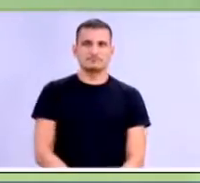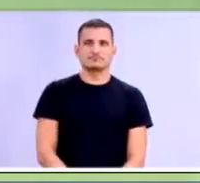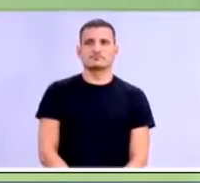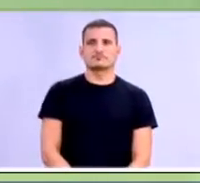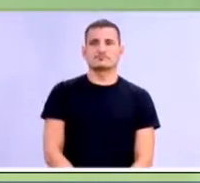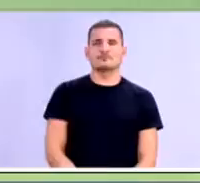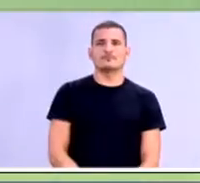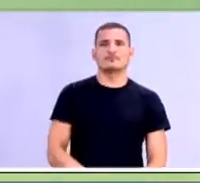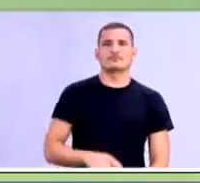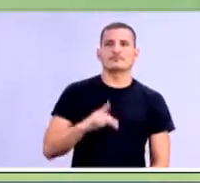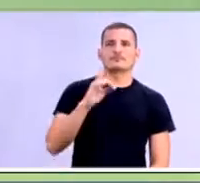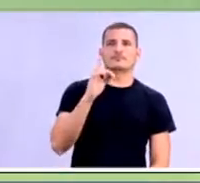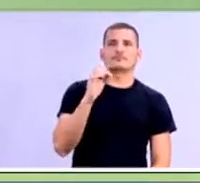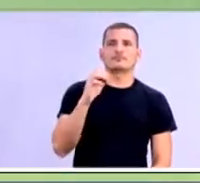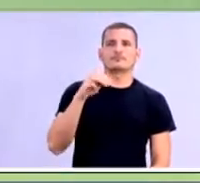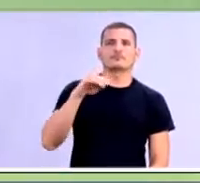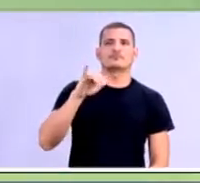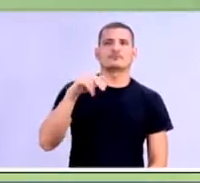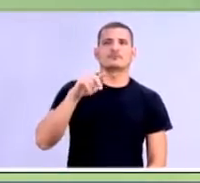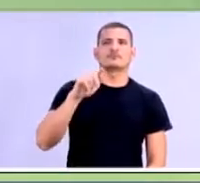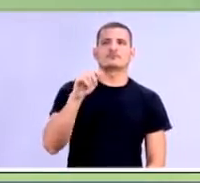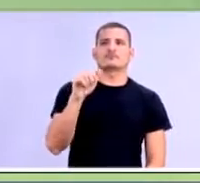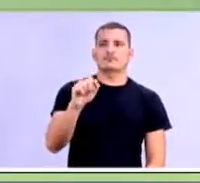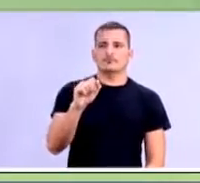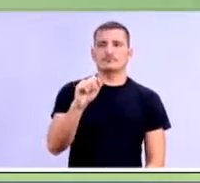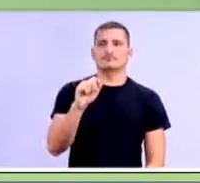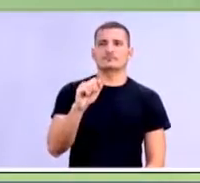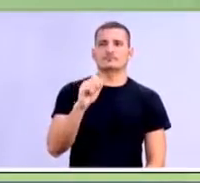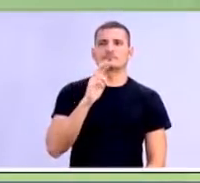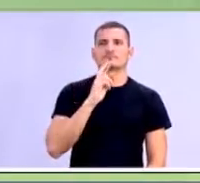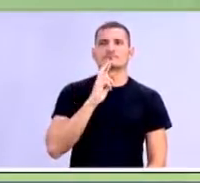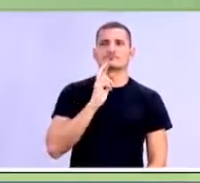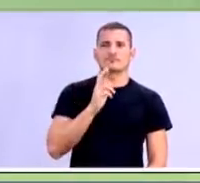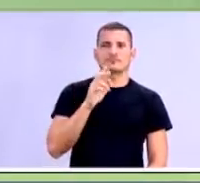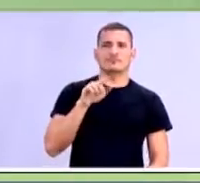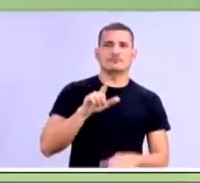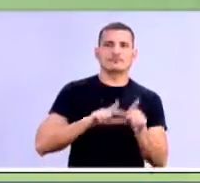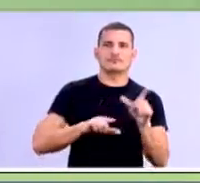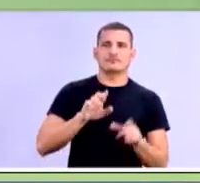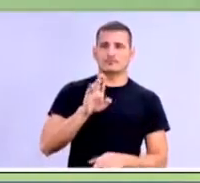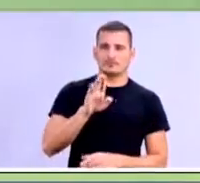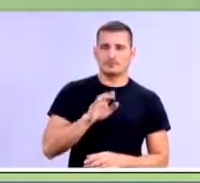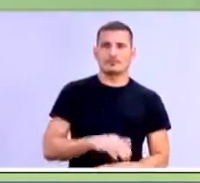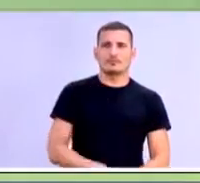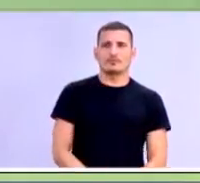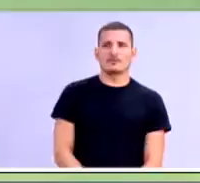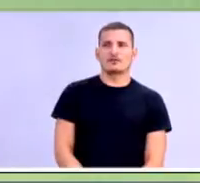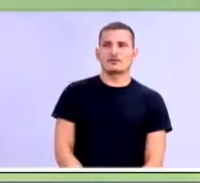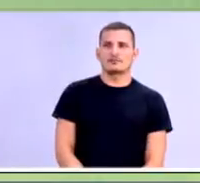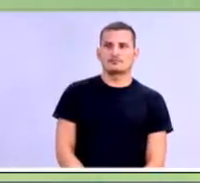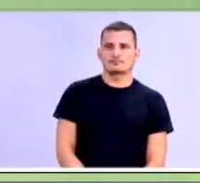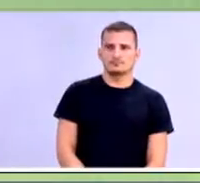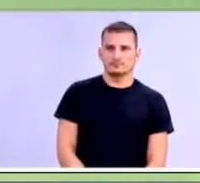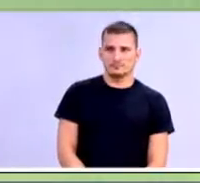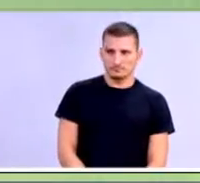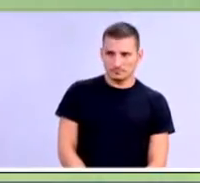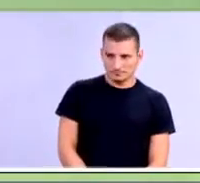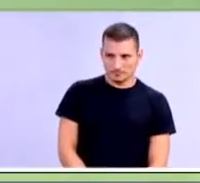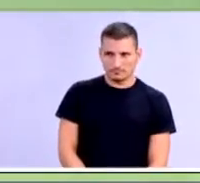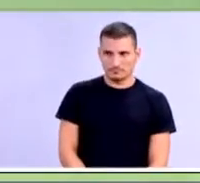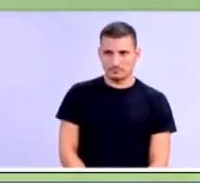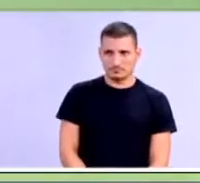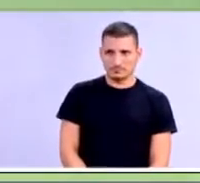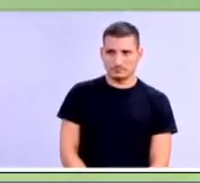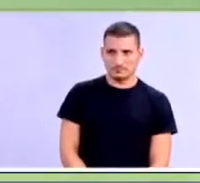de Costa Marques disse que é a letra B. E também, deixa eu ver quem mais respondeu,